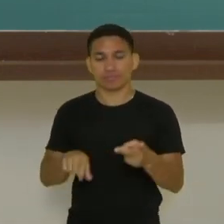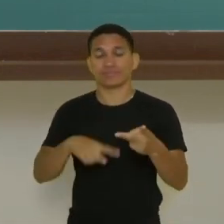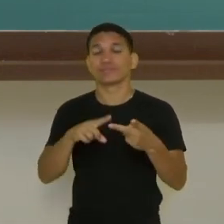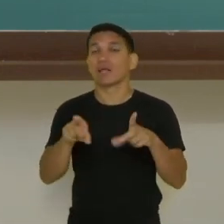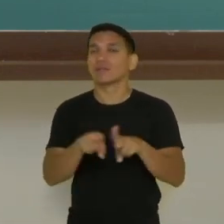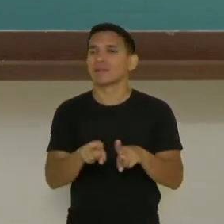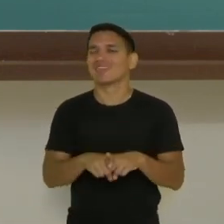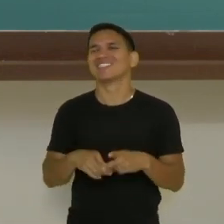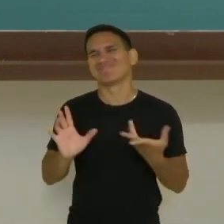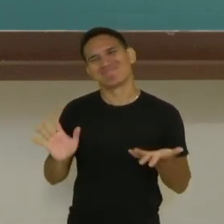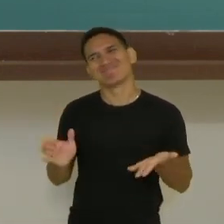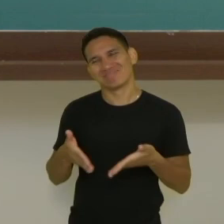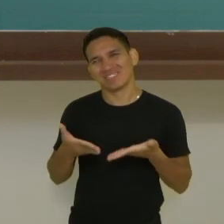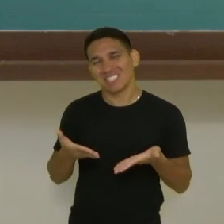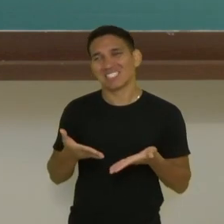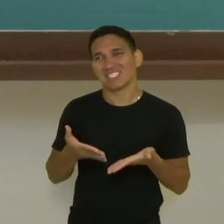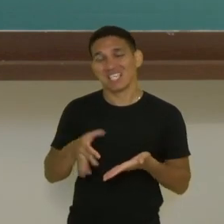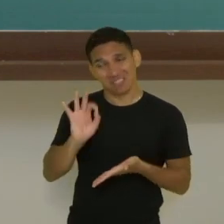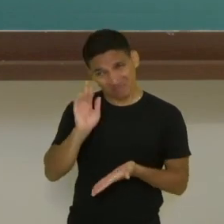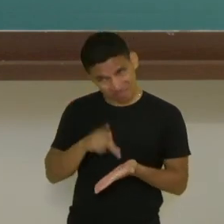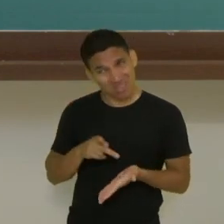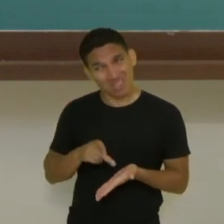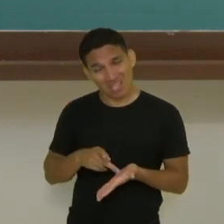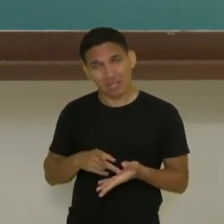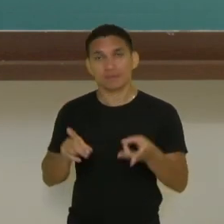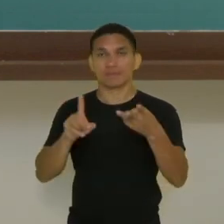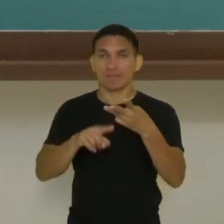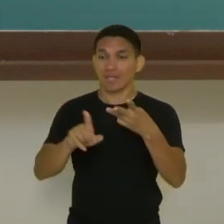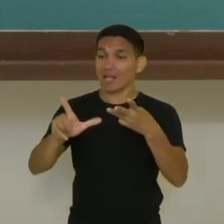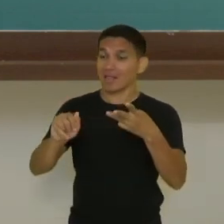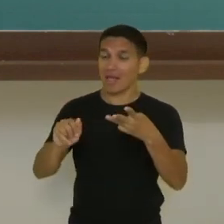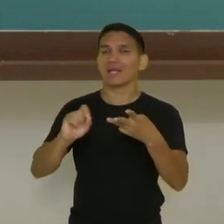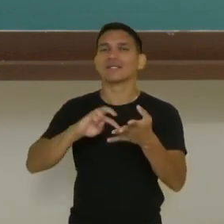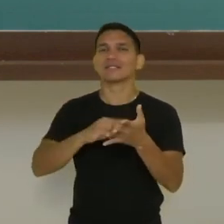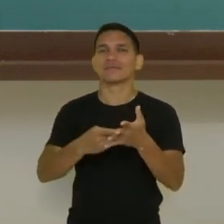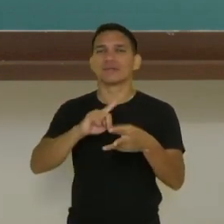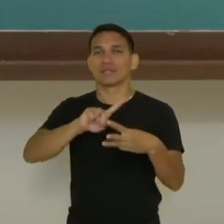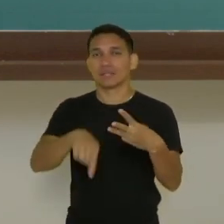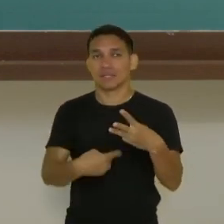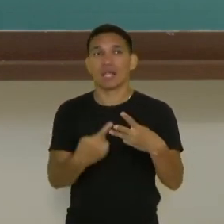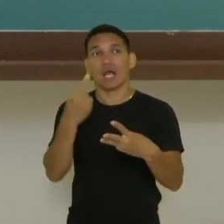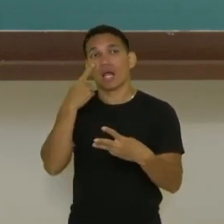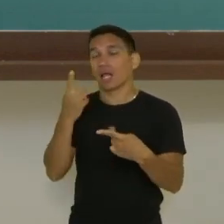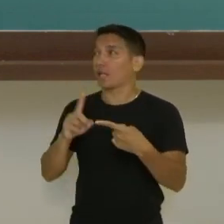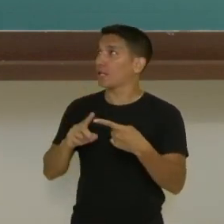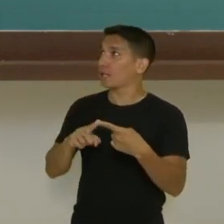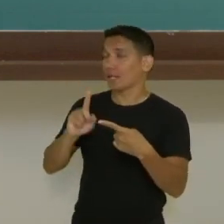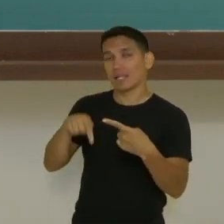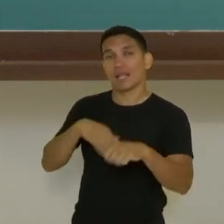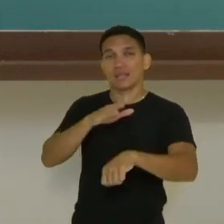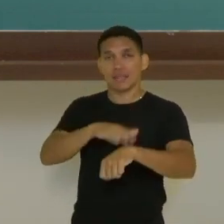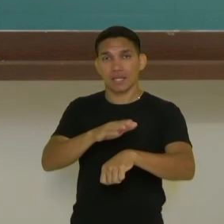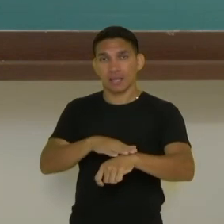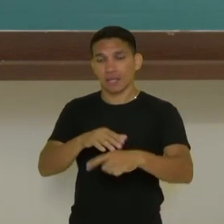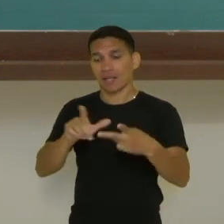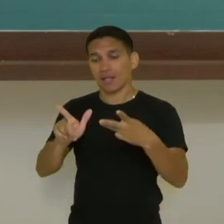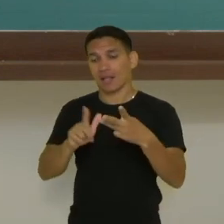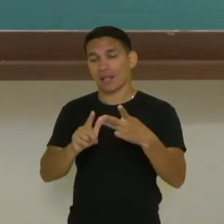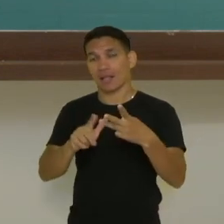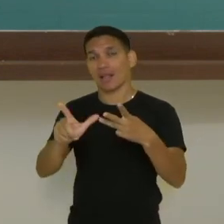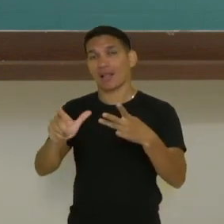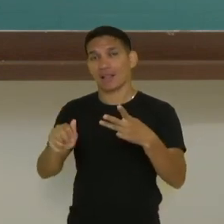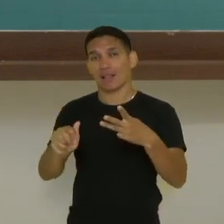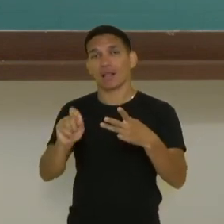e lá são advérbios. O ainda não é o advérbio de tempo, o lá, advérbio de